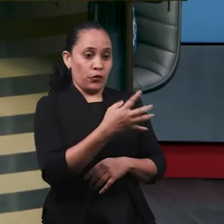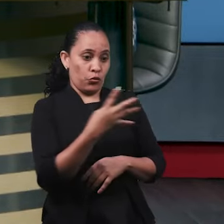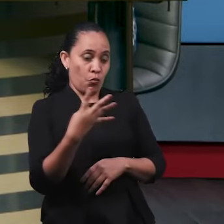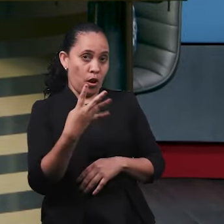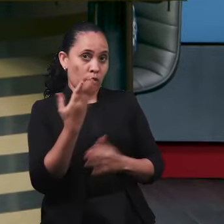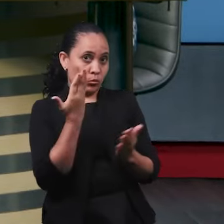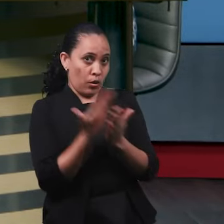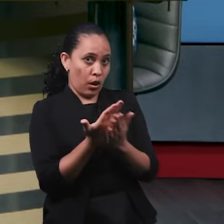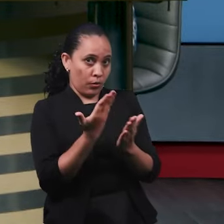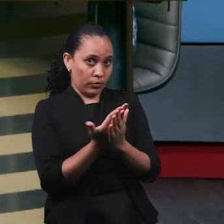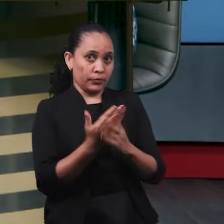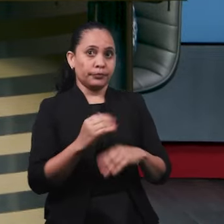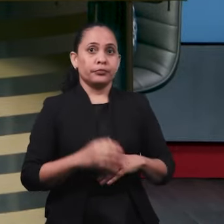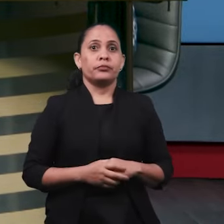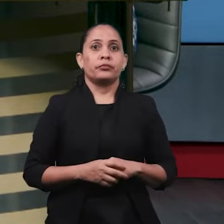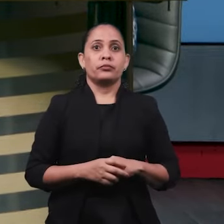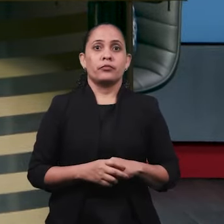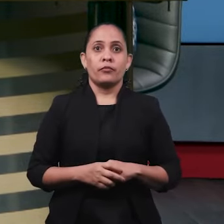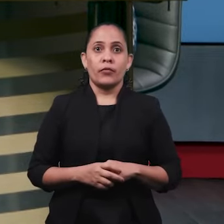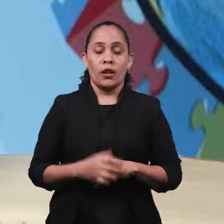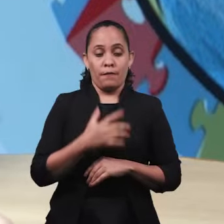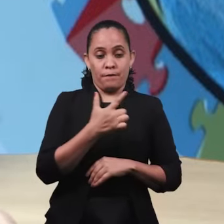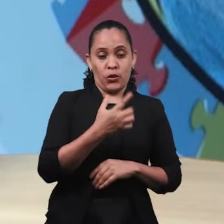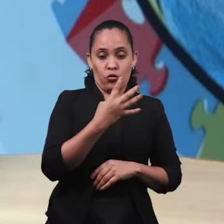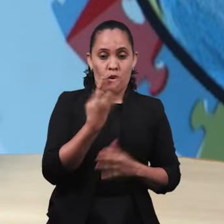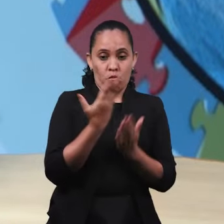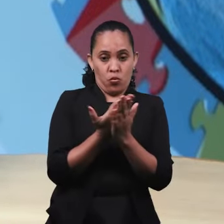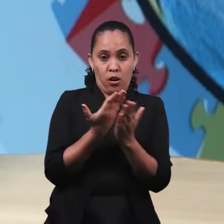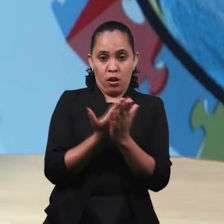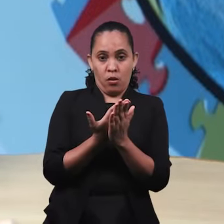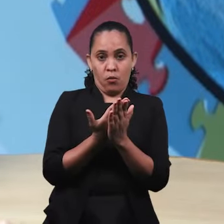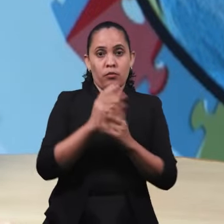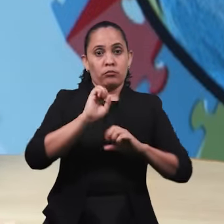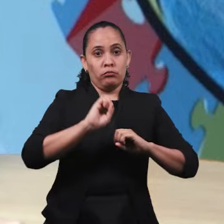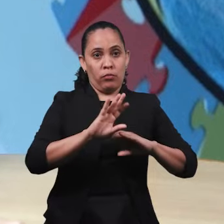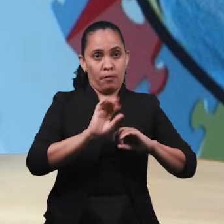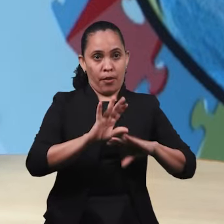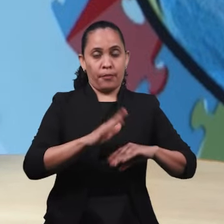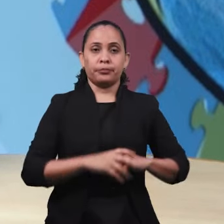24 aulas. 24 aulas. Ah, são 24 aulas. São 24 aulas.